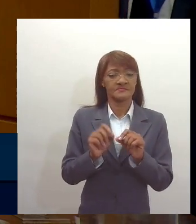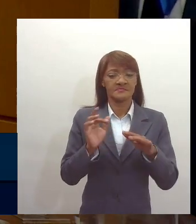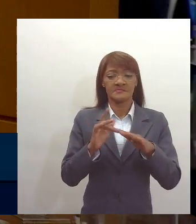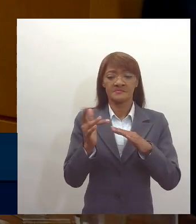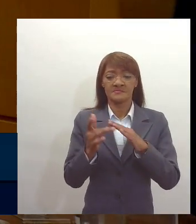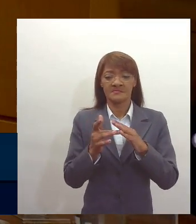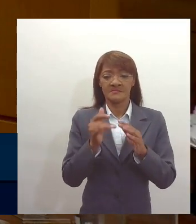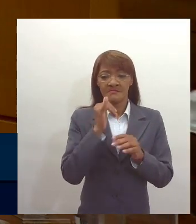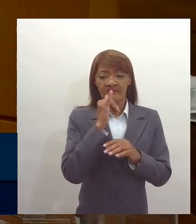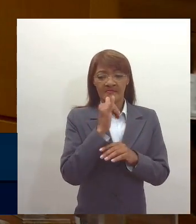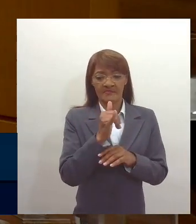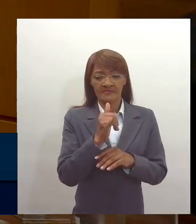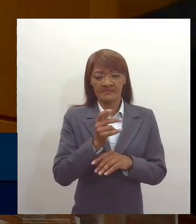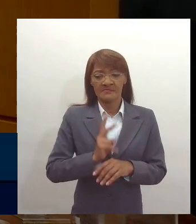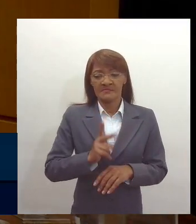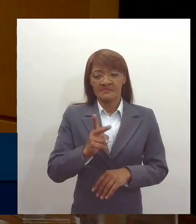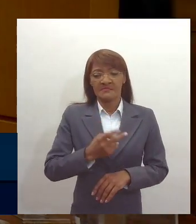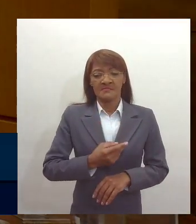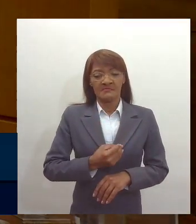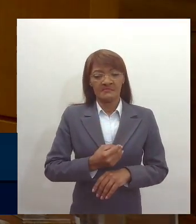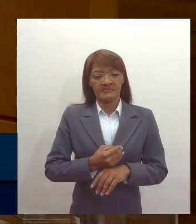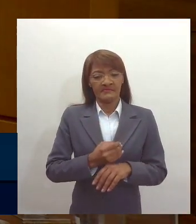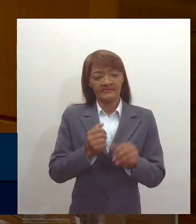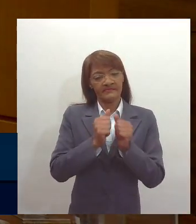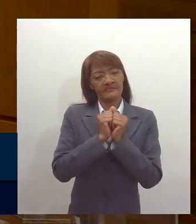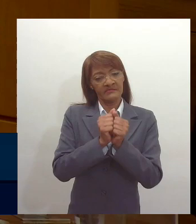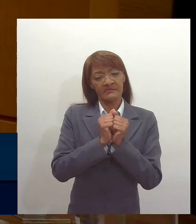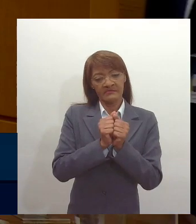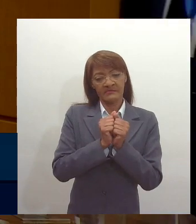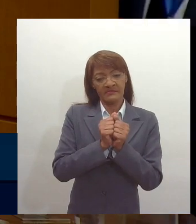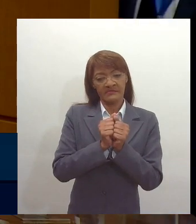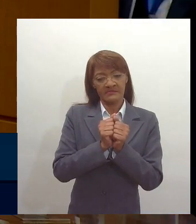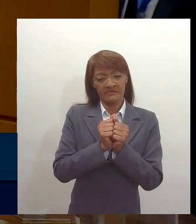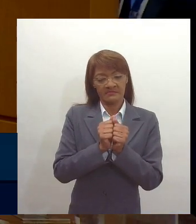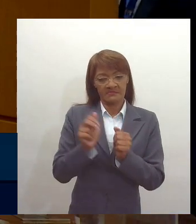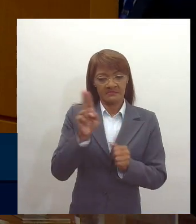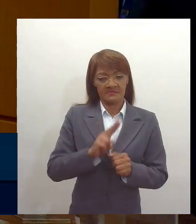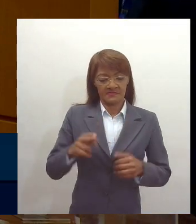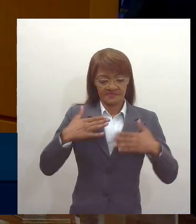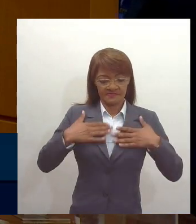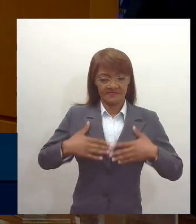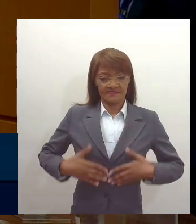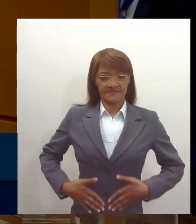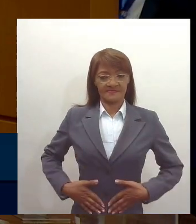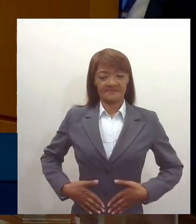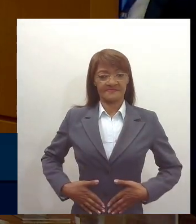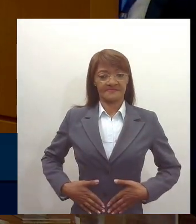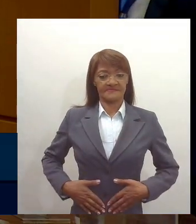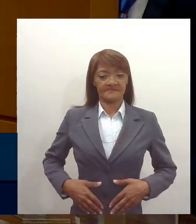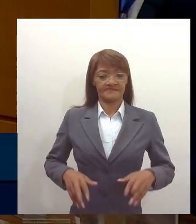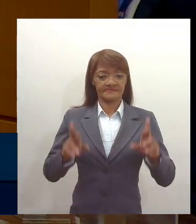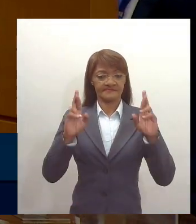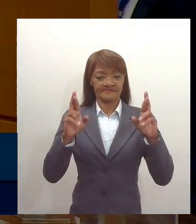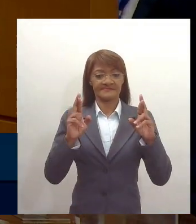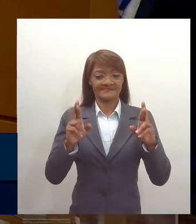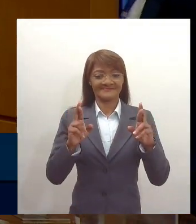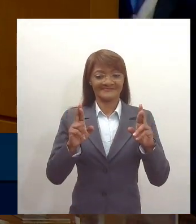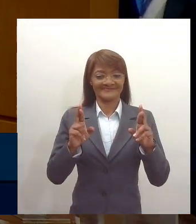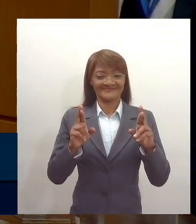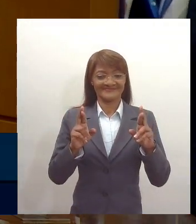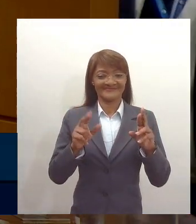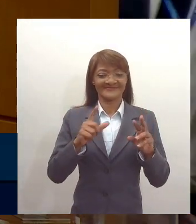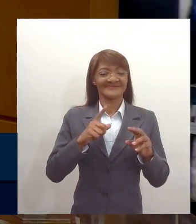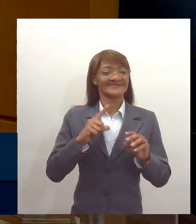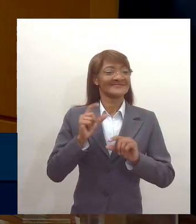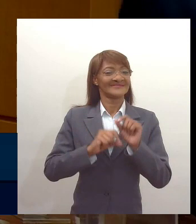com a roupa da sua torcida organizada, o policiamento fazia um determinado procedimento. Como está proibido